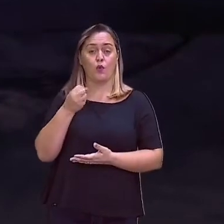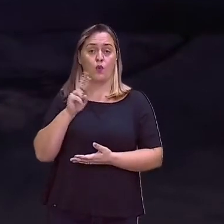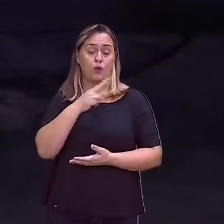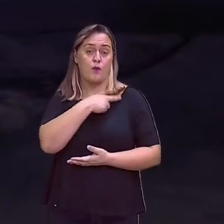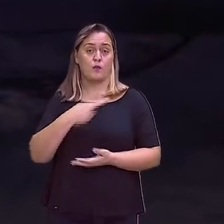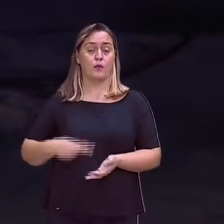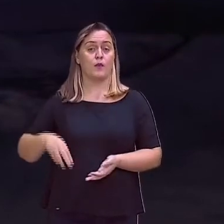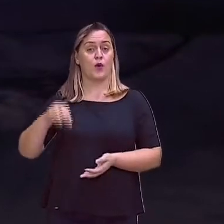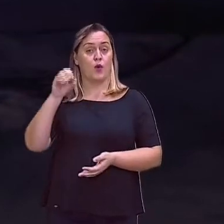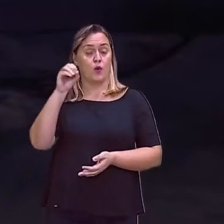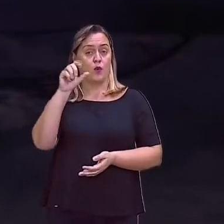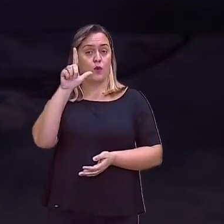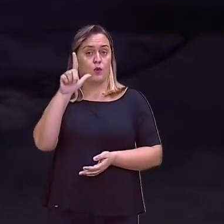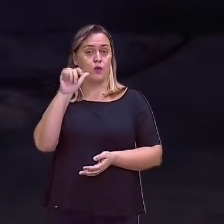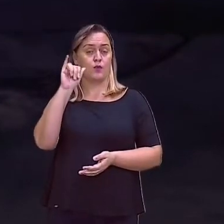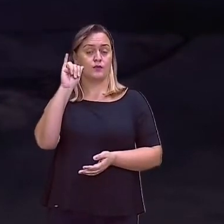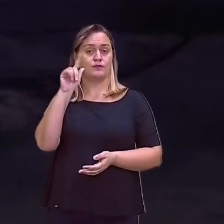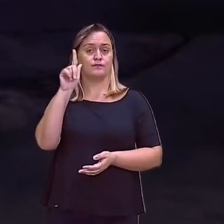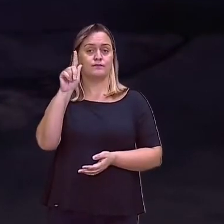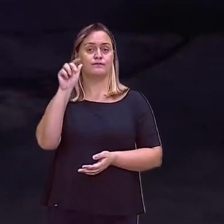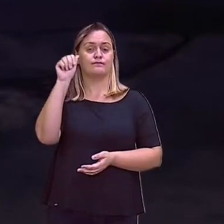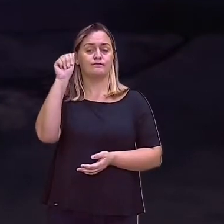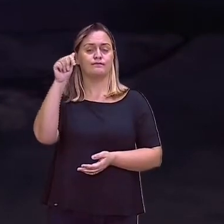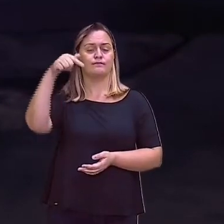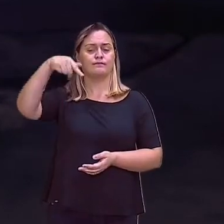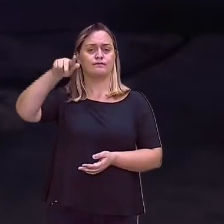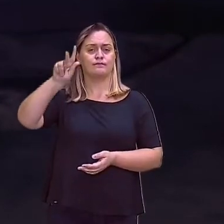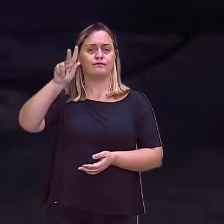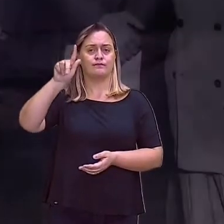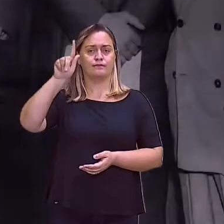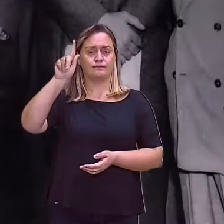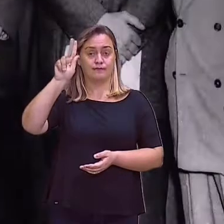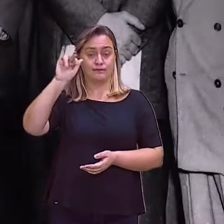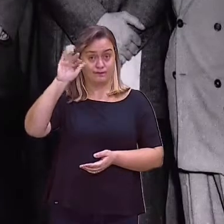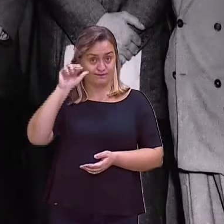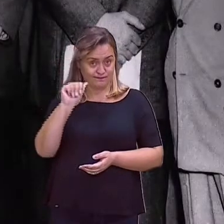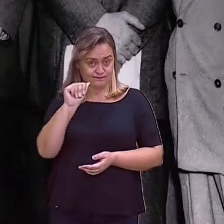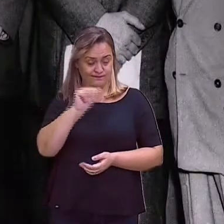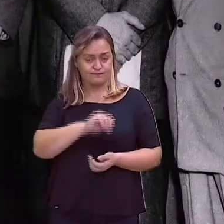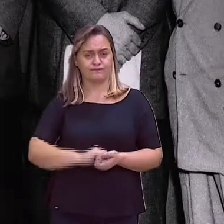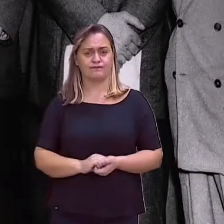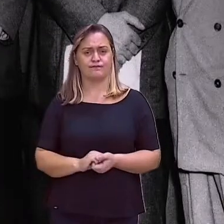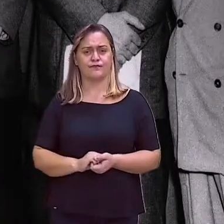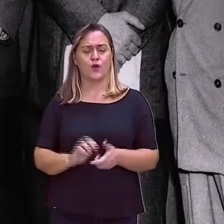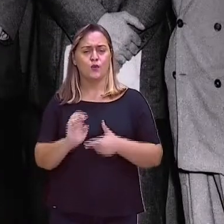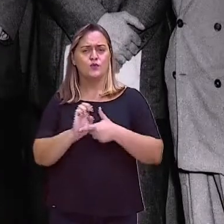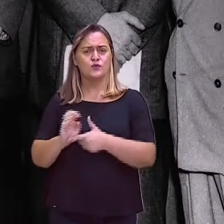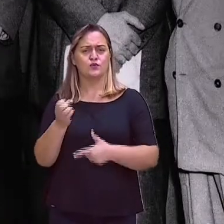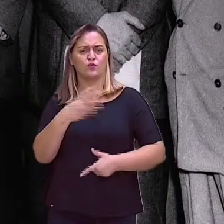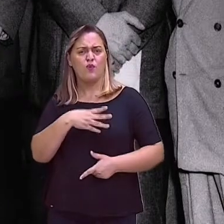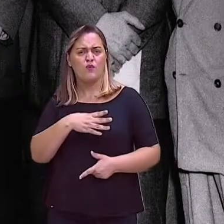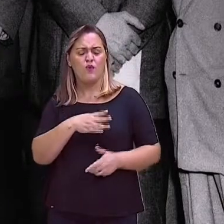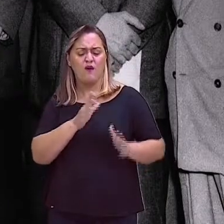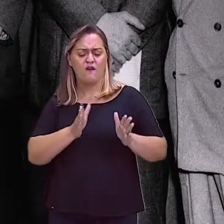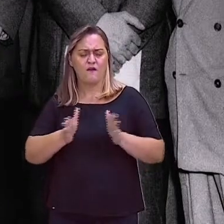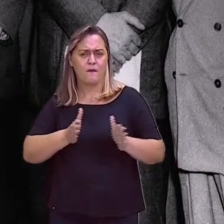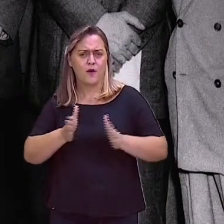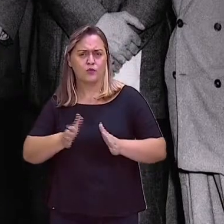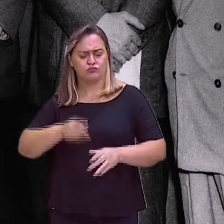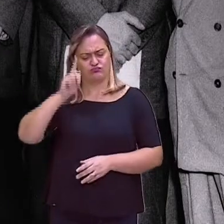oligárquica. E nós já vimos essa aula. O Estado Novo foi a fase ditatorial do seu governo